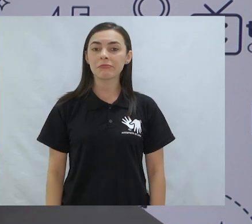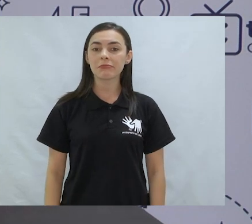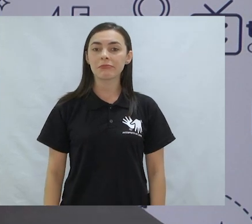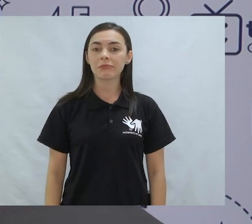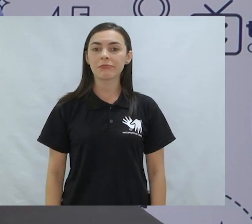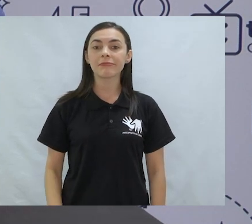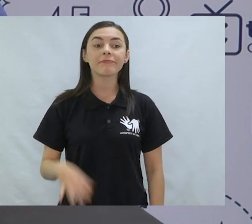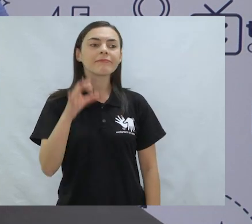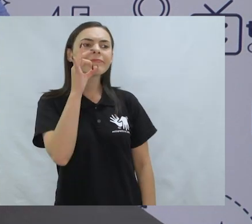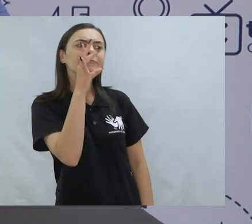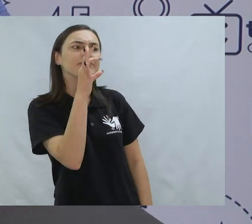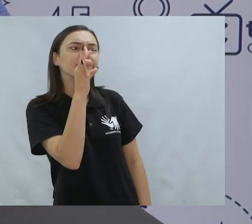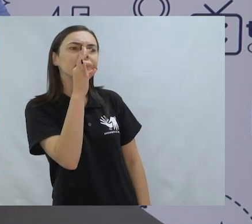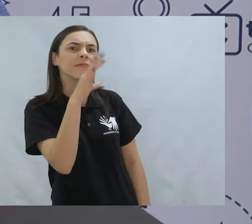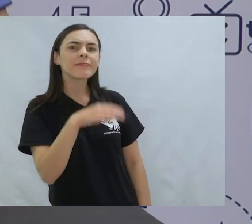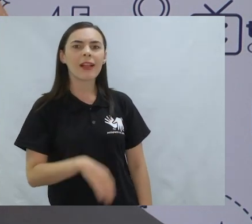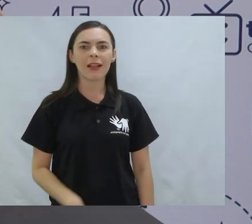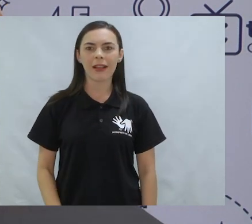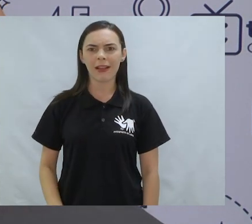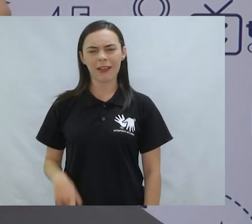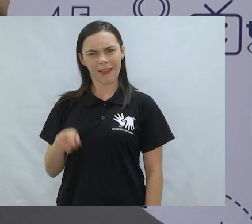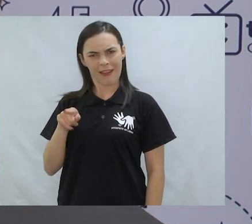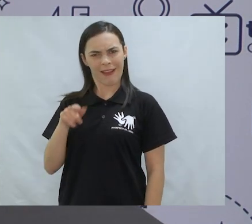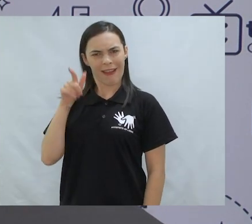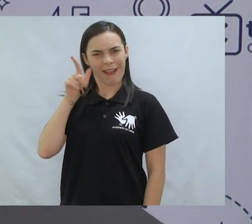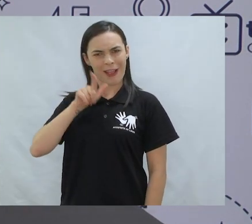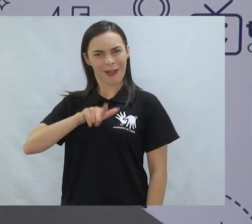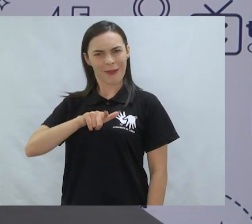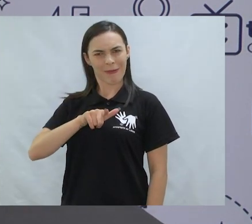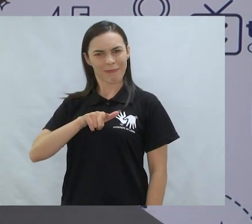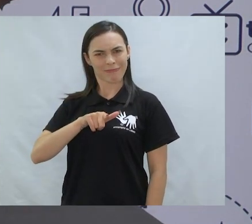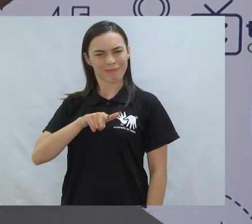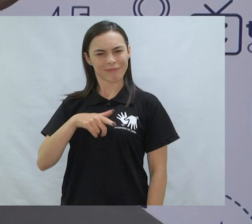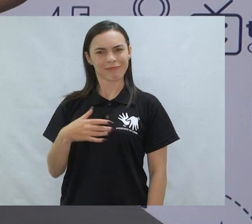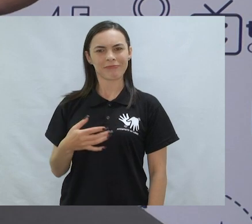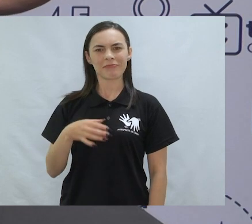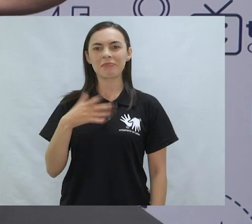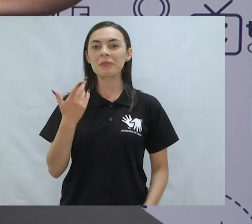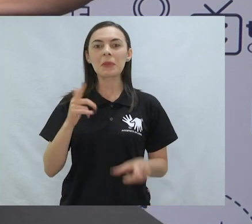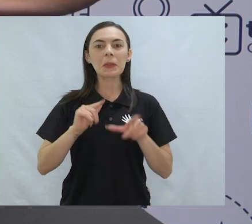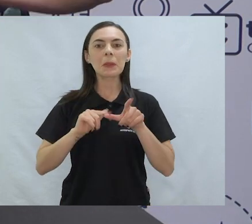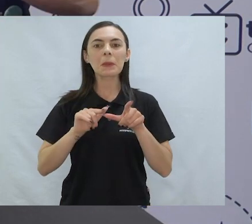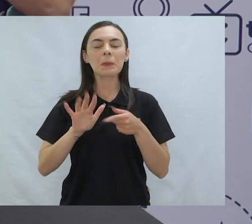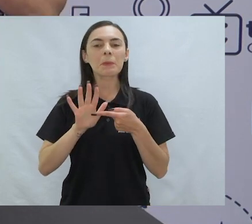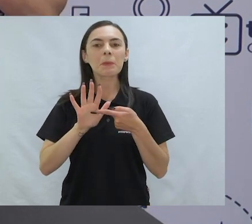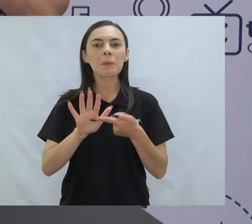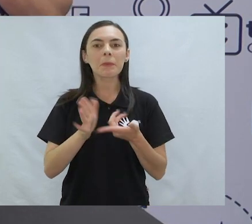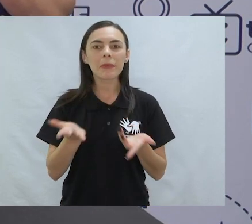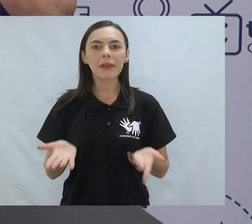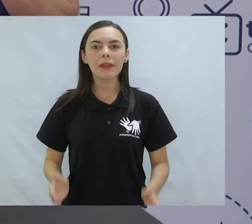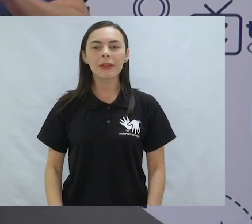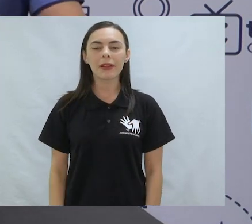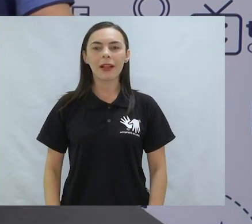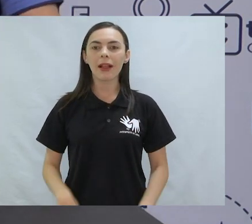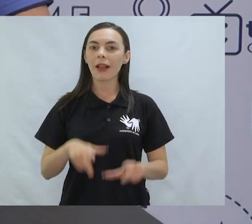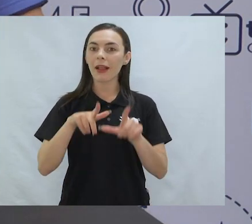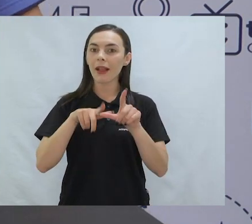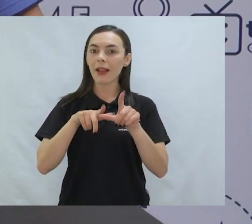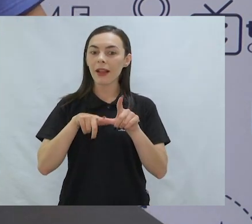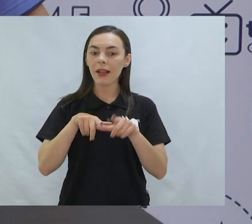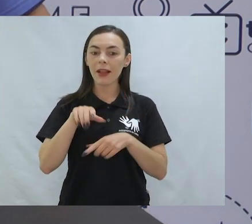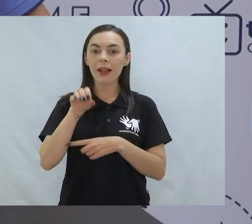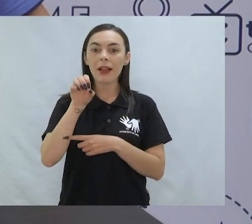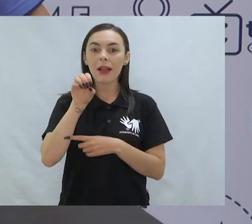falar? Verde! A Isa de novo falou. Vamos ver que letra apareceu.